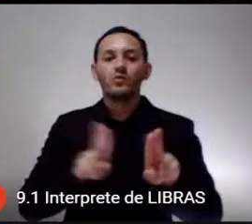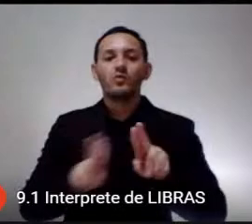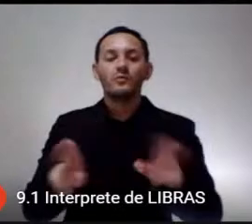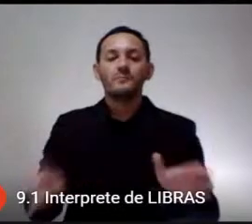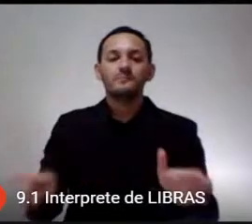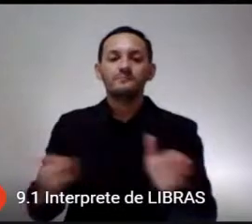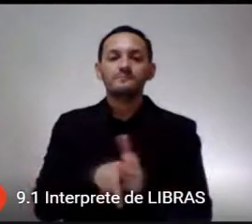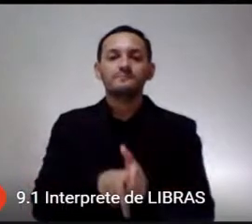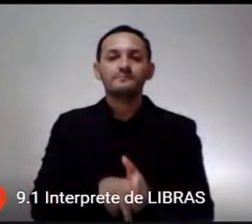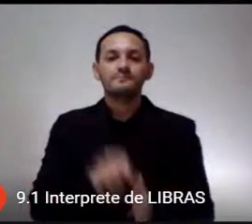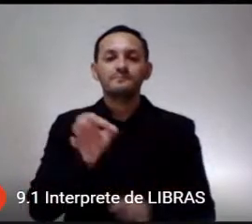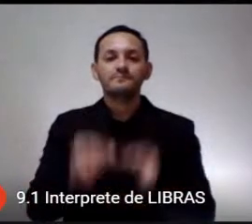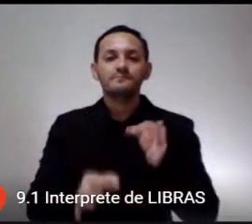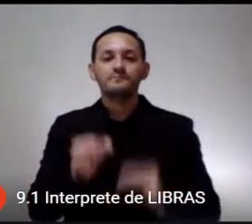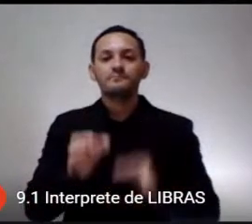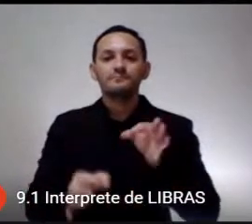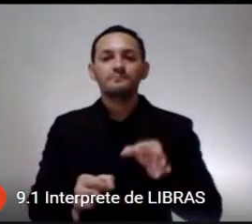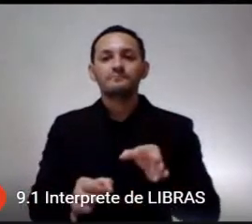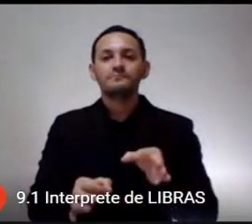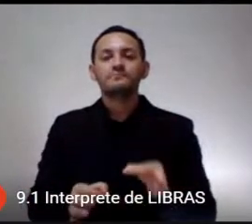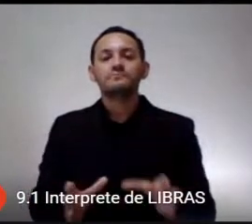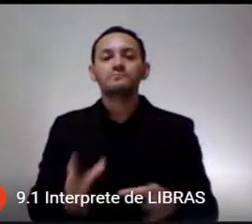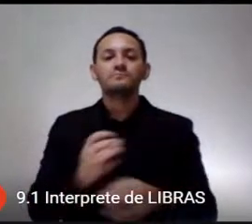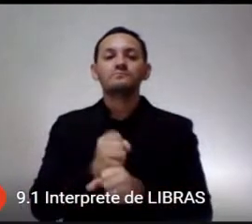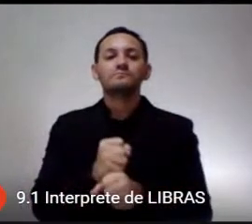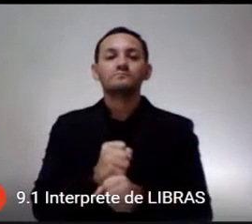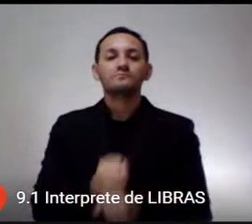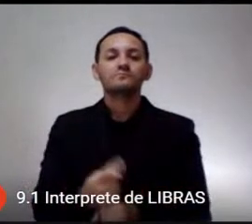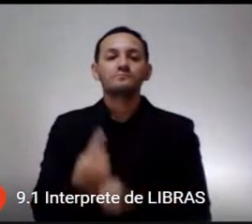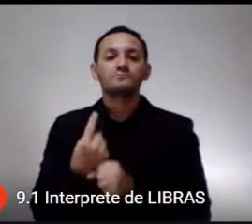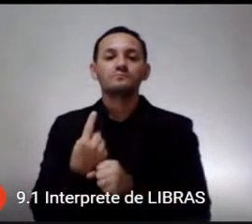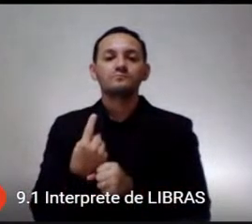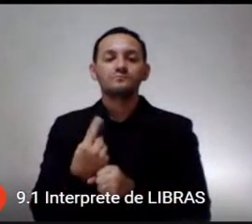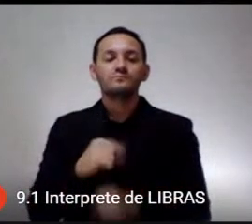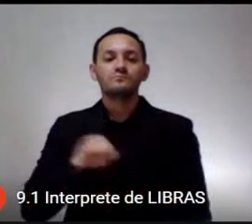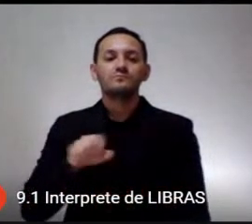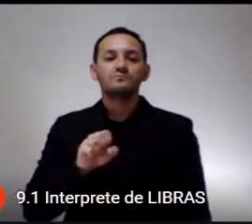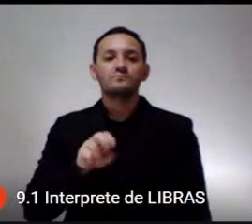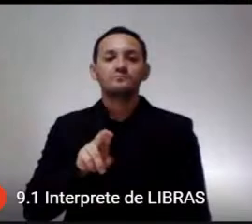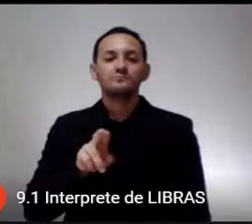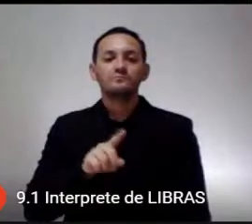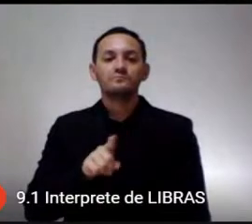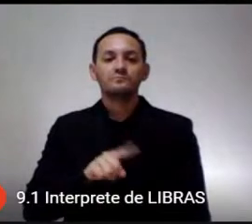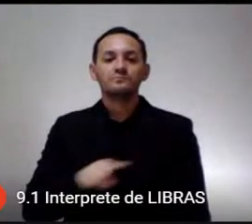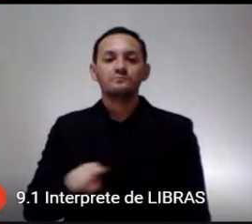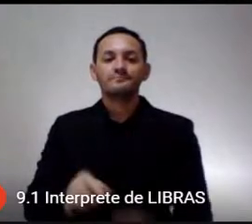porque ela só tem composto somente por um juiz, é vara única. Então,